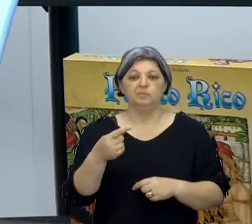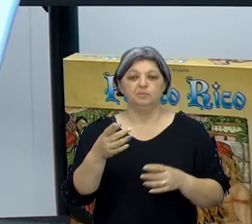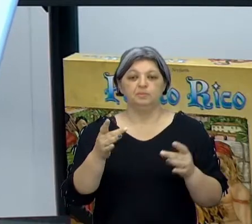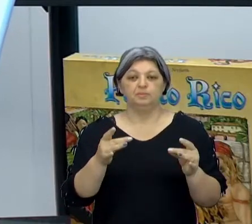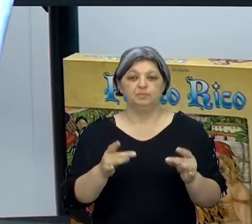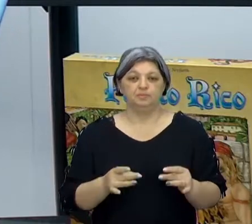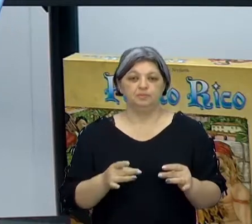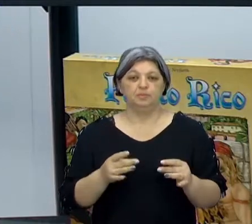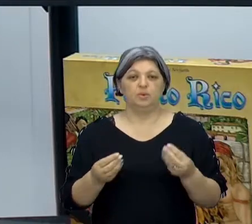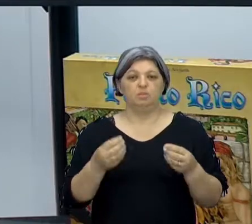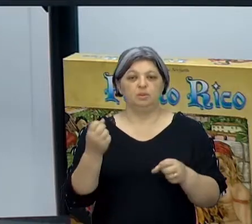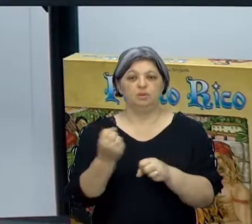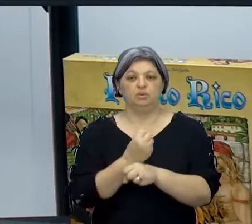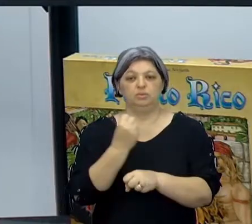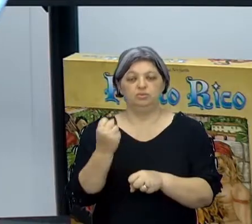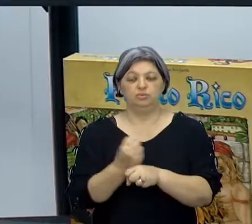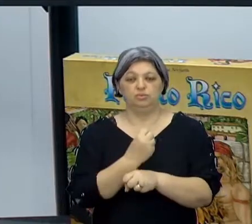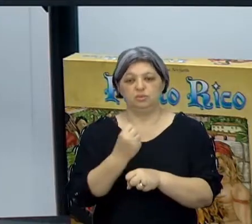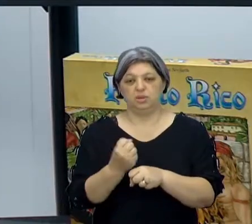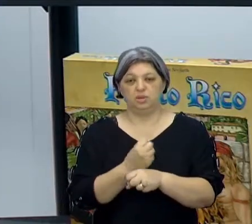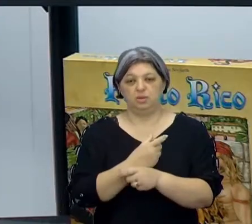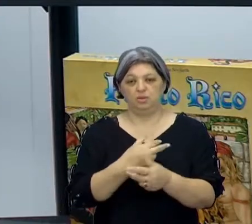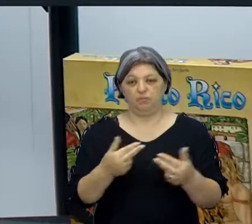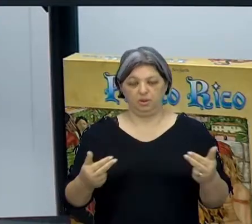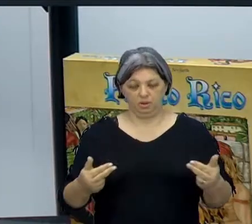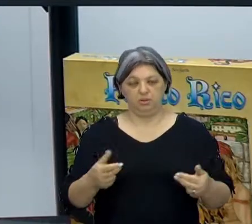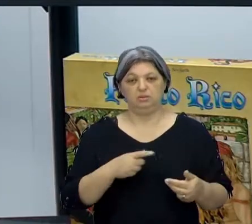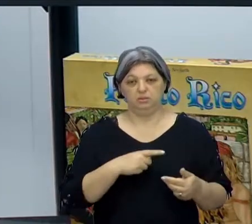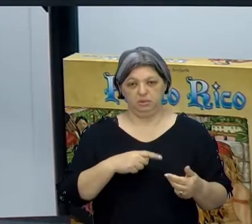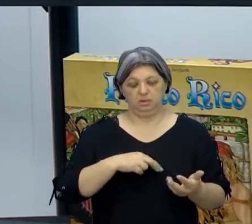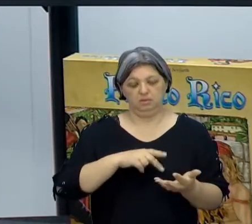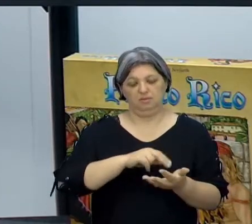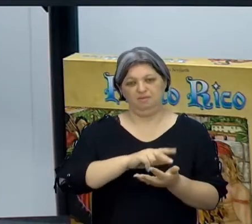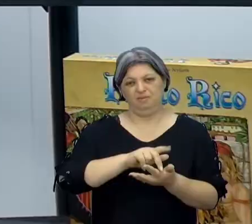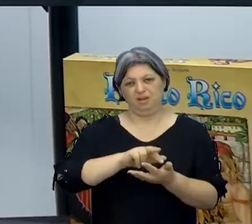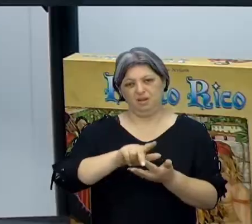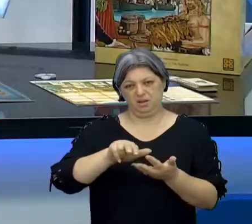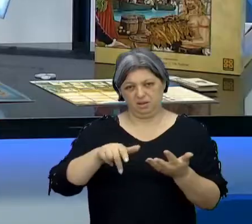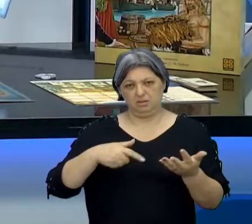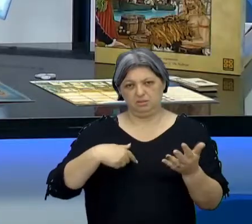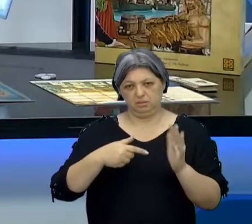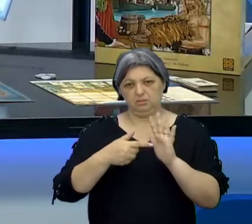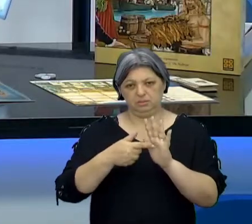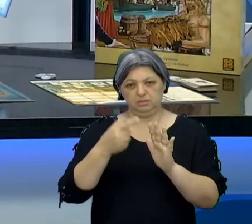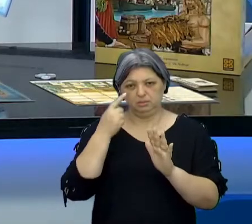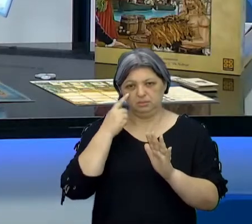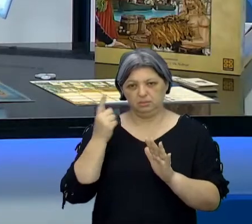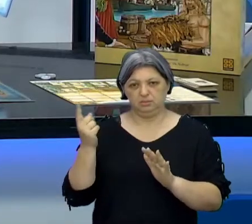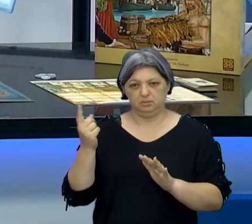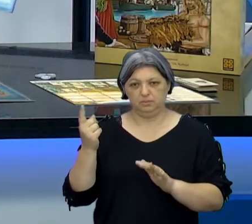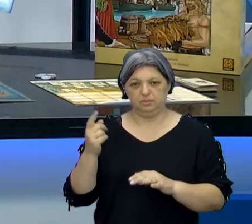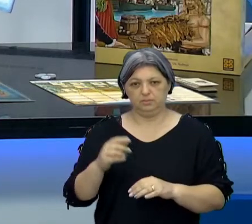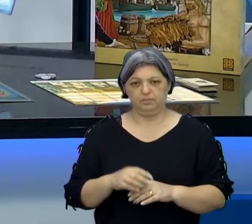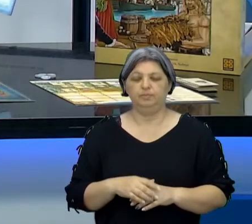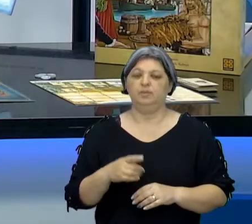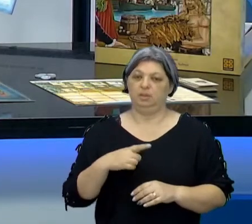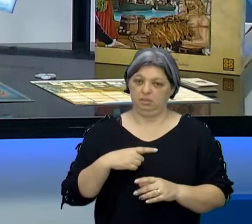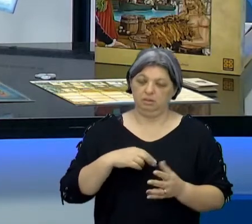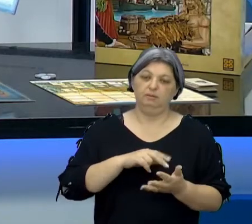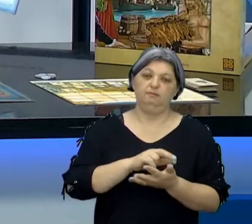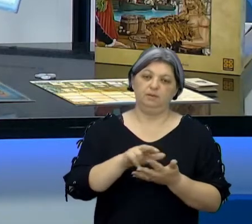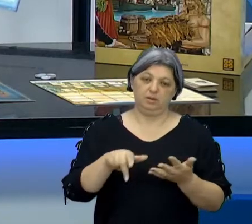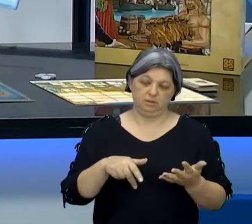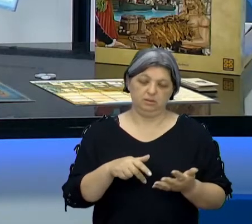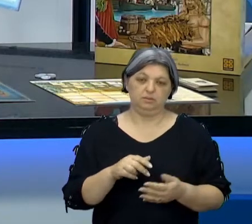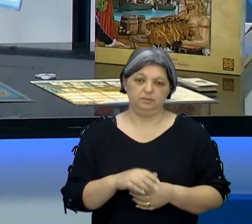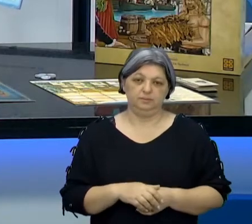as construções. E nós temos uma grande variedade de construções. Eu coloquei algumas aqui na mesa, mas são várias mesmo.